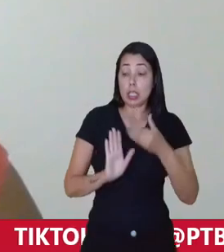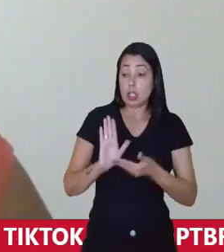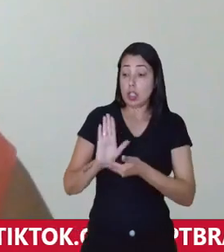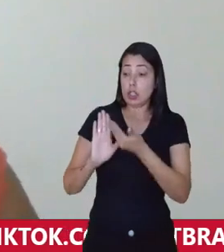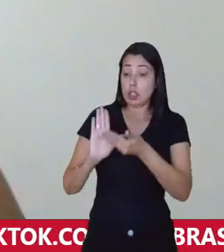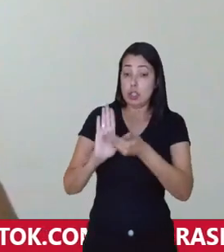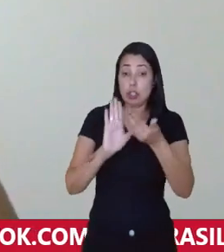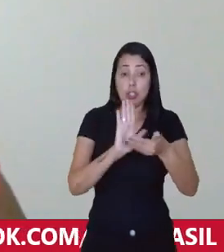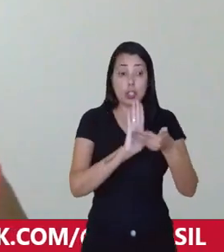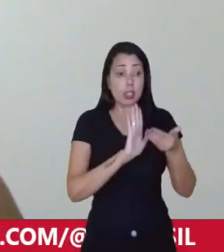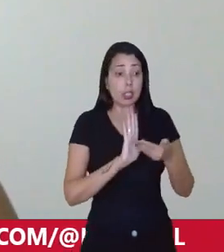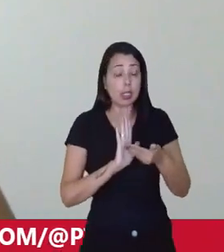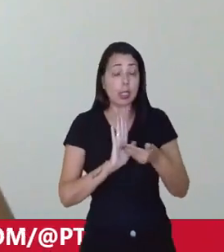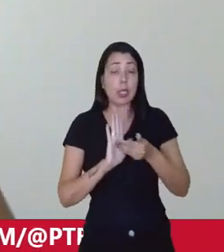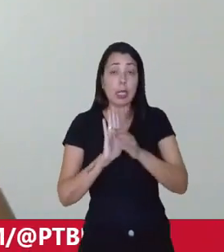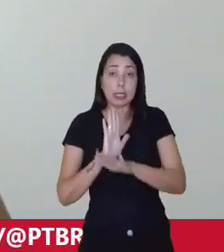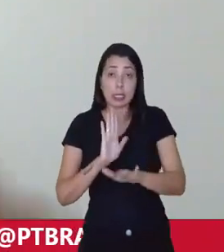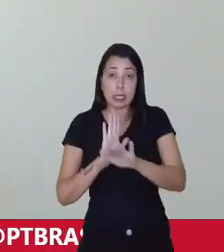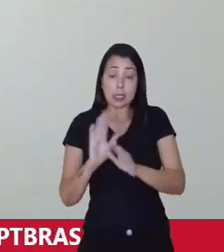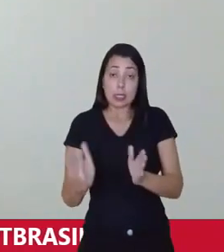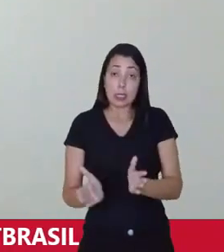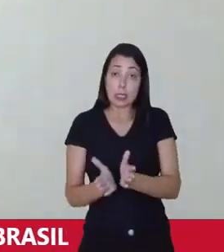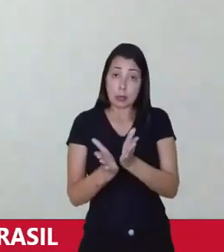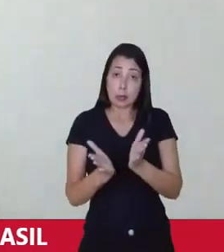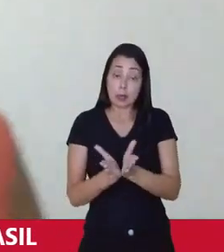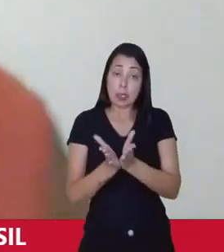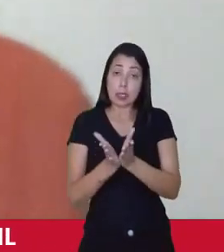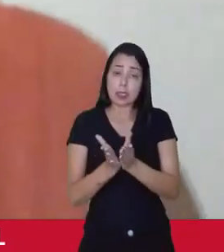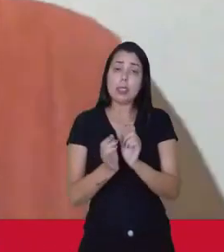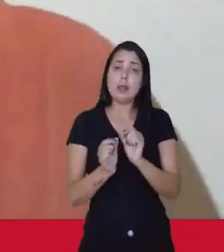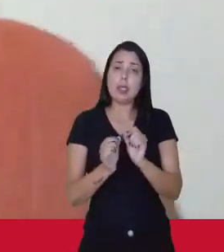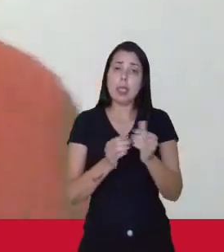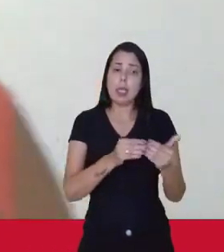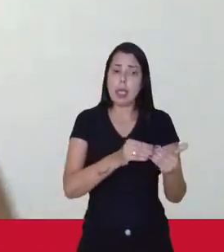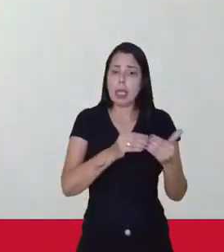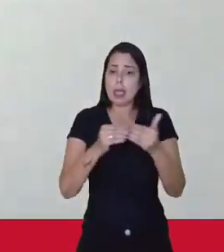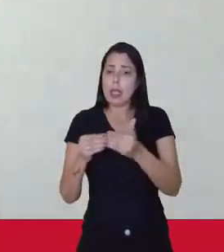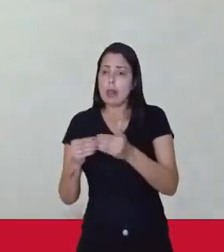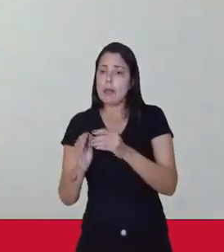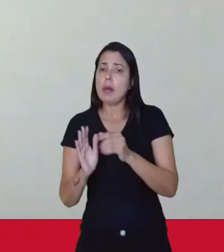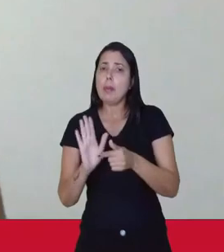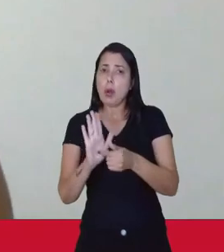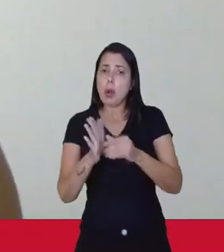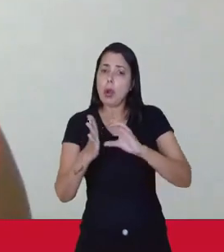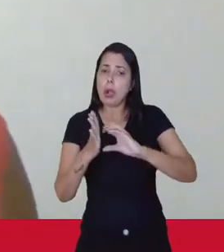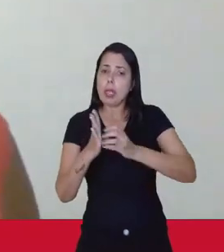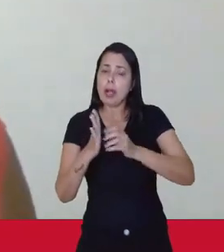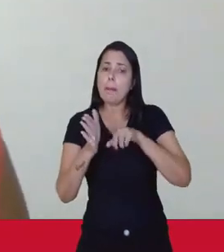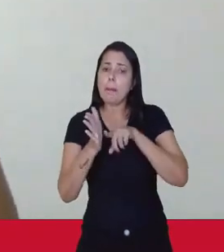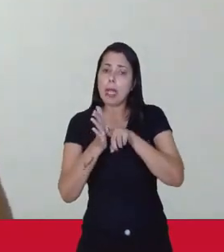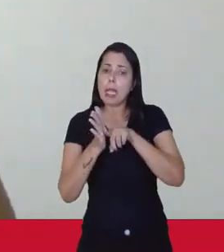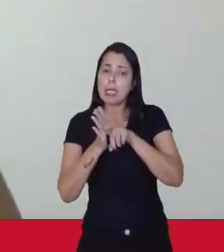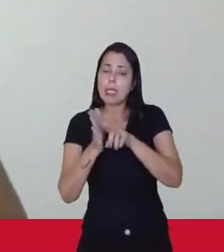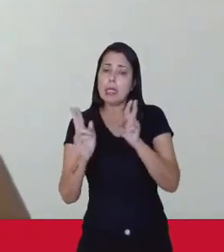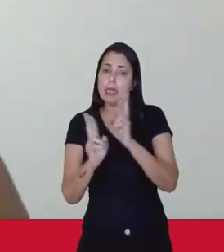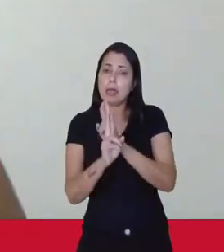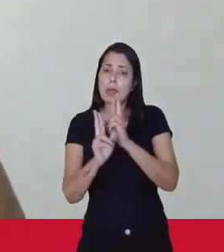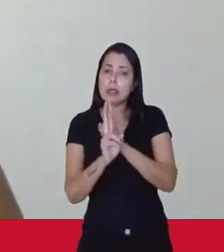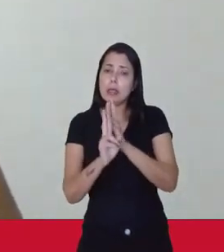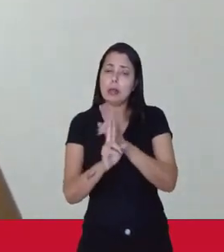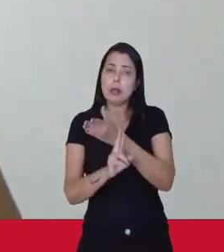do bolsão homogêneo da pobreza, então, e traz dados de pesquisa, dados em relação